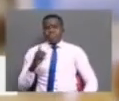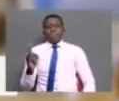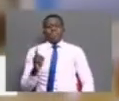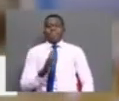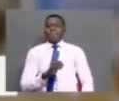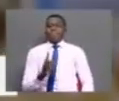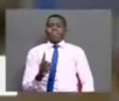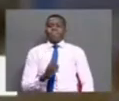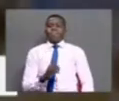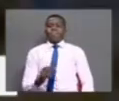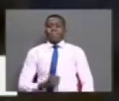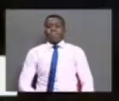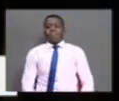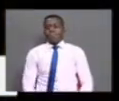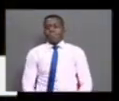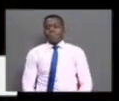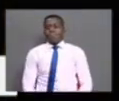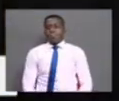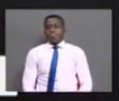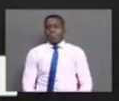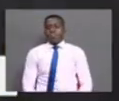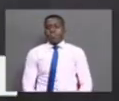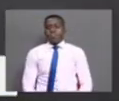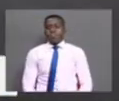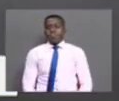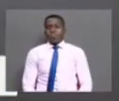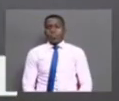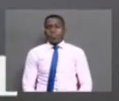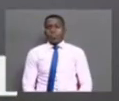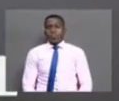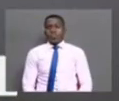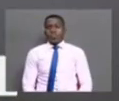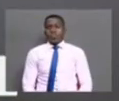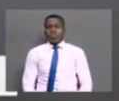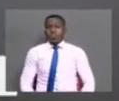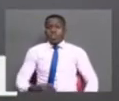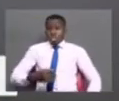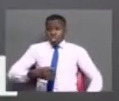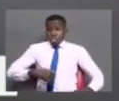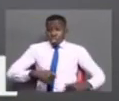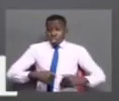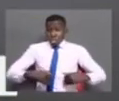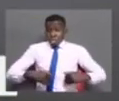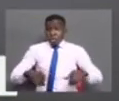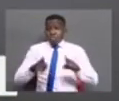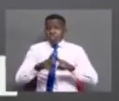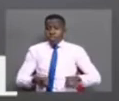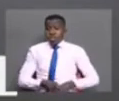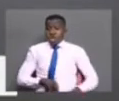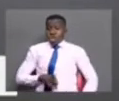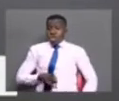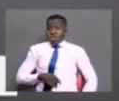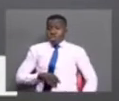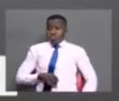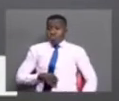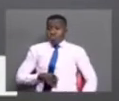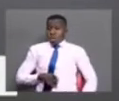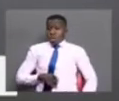gênero e os seus genitais não estão completamente a diferencial